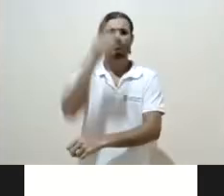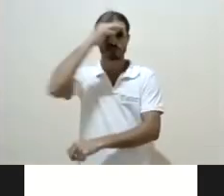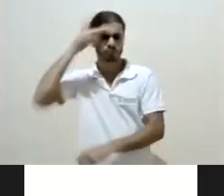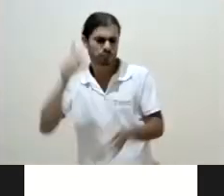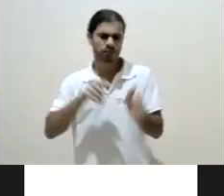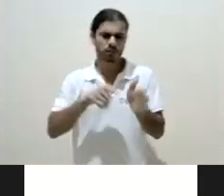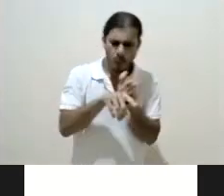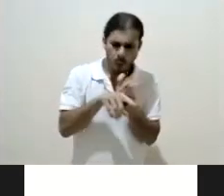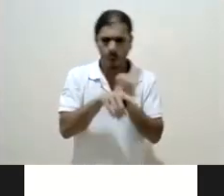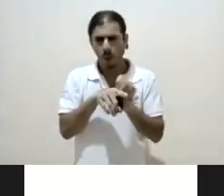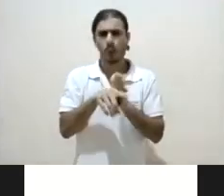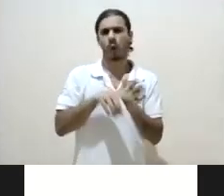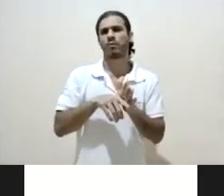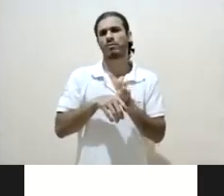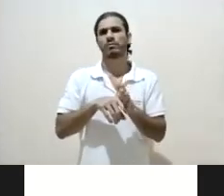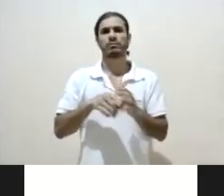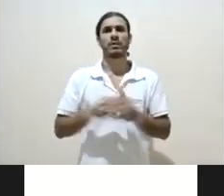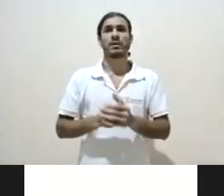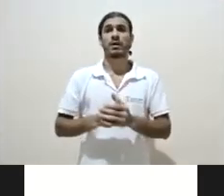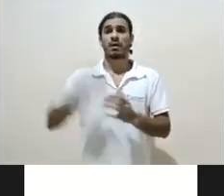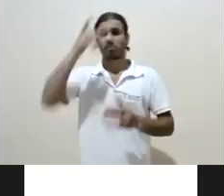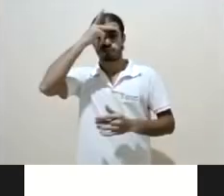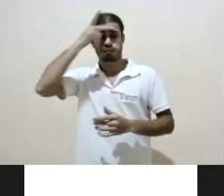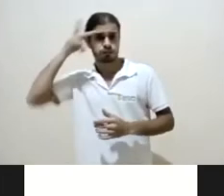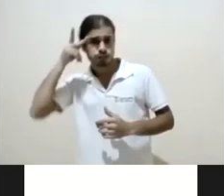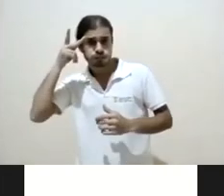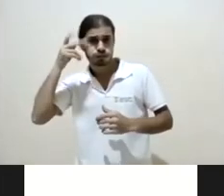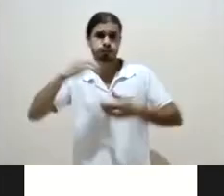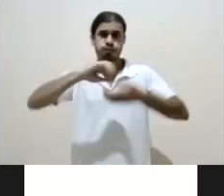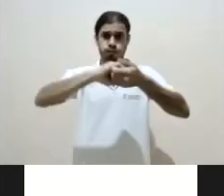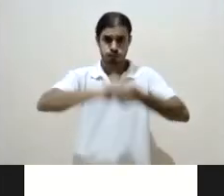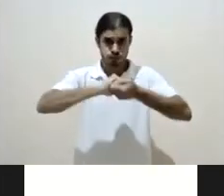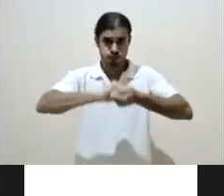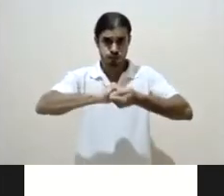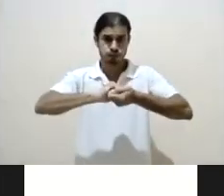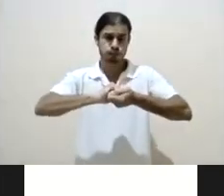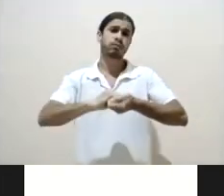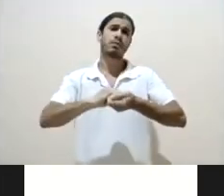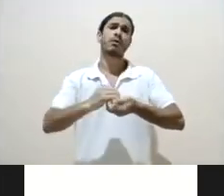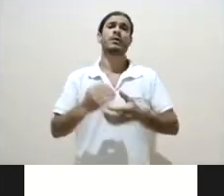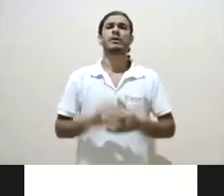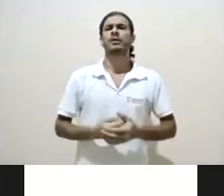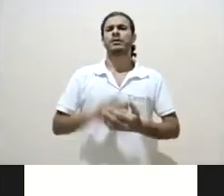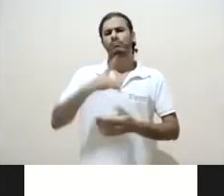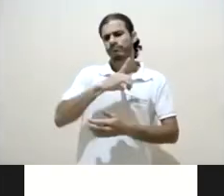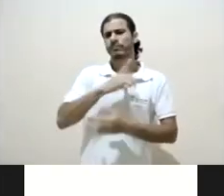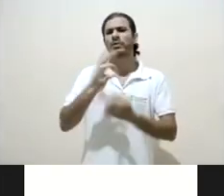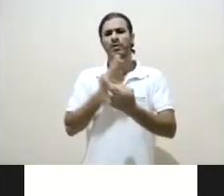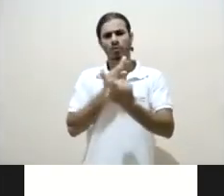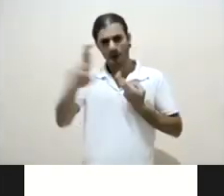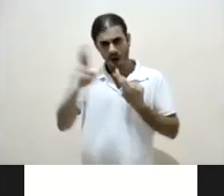parceiros, né? O André citou todos os parceiros, fundamental. E a gente cria as nossas relações com os nossos